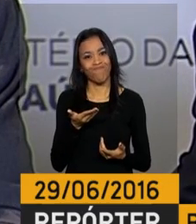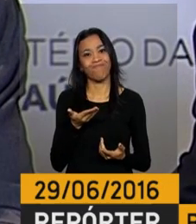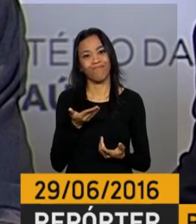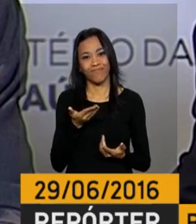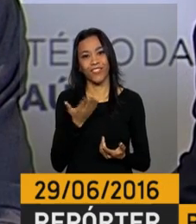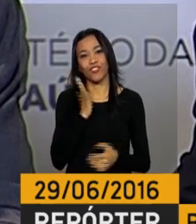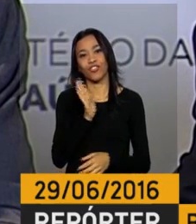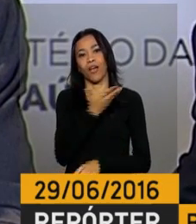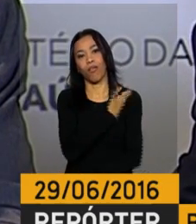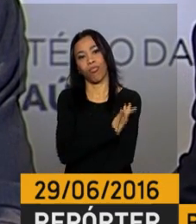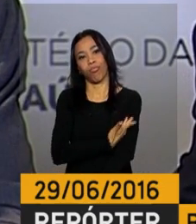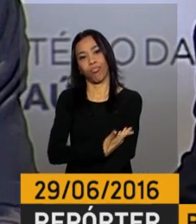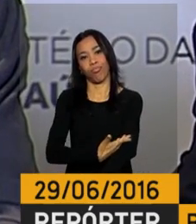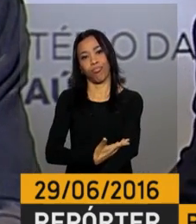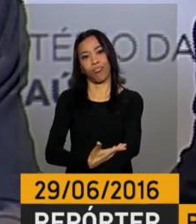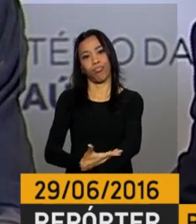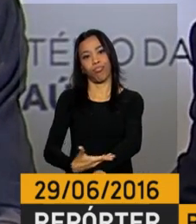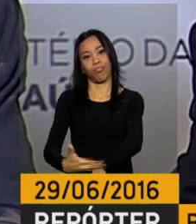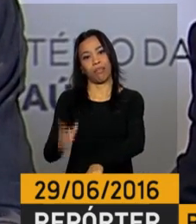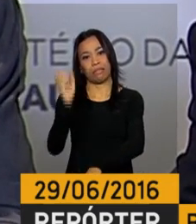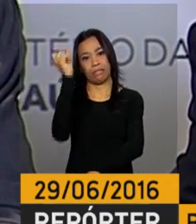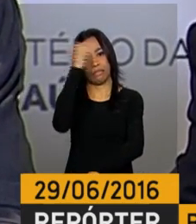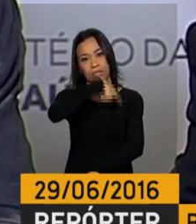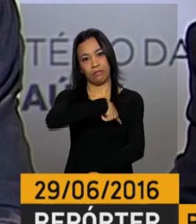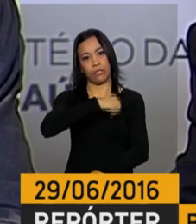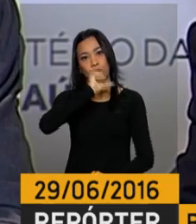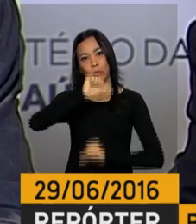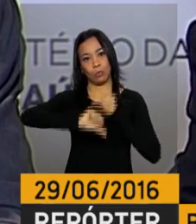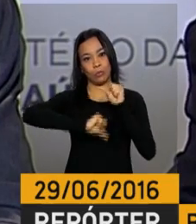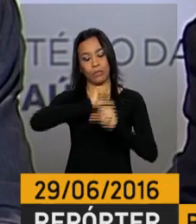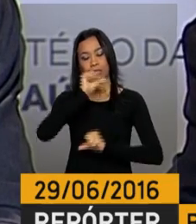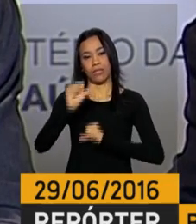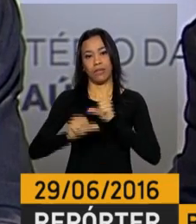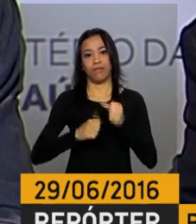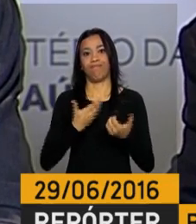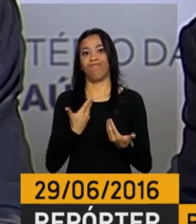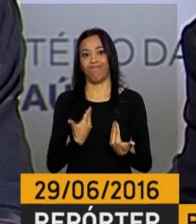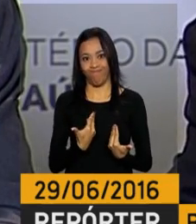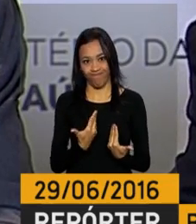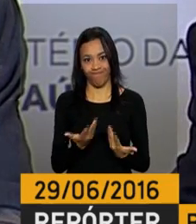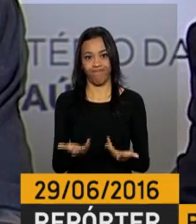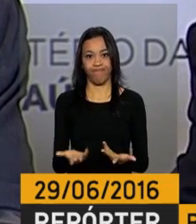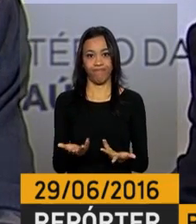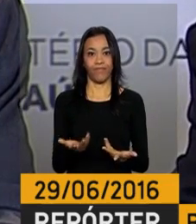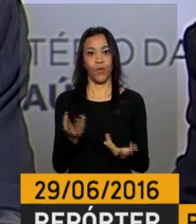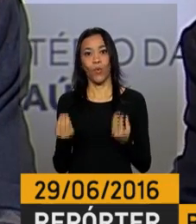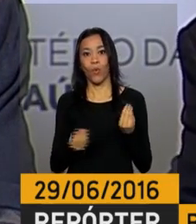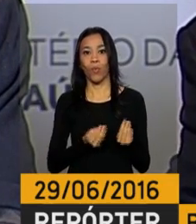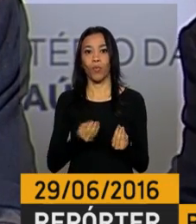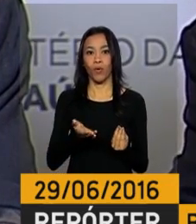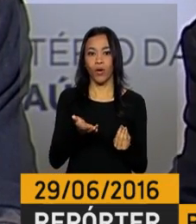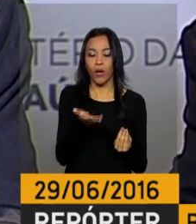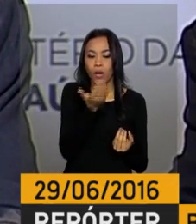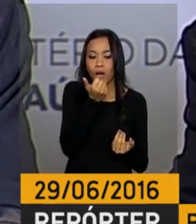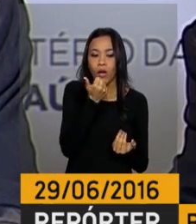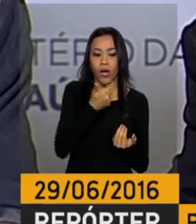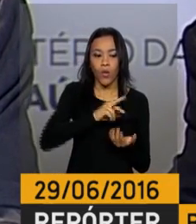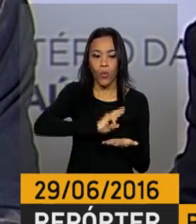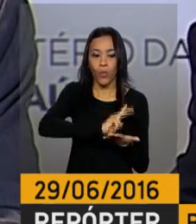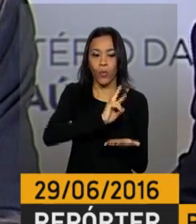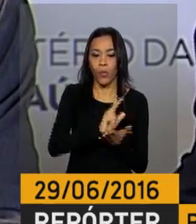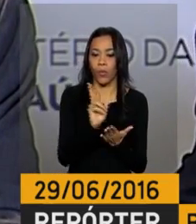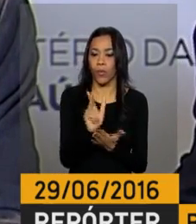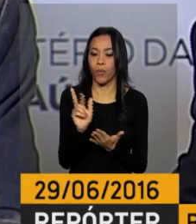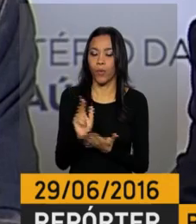é foi criado É muito difícil você mudar um Paladar a maneira de consumir a aquilo que as